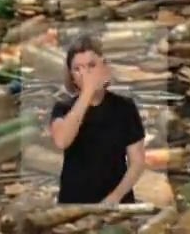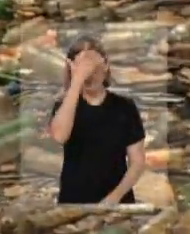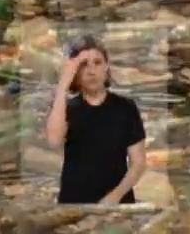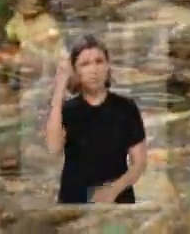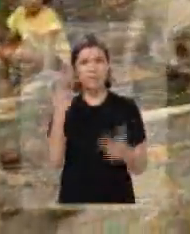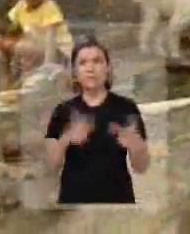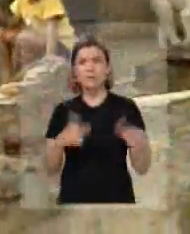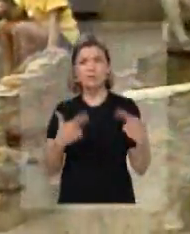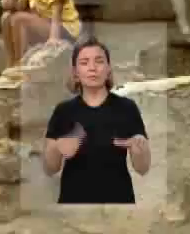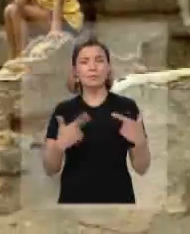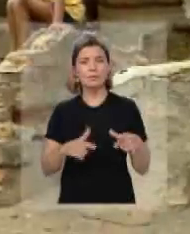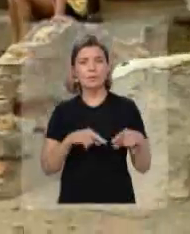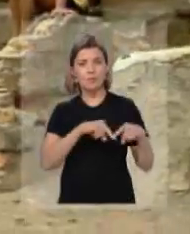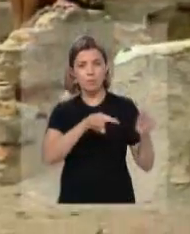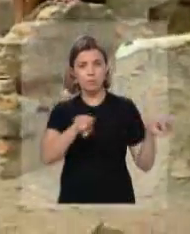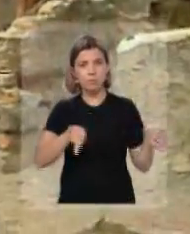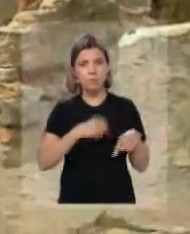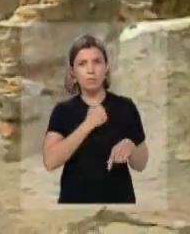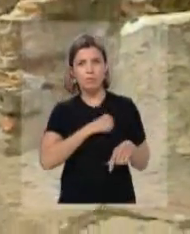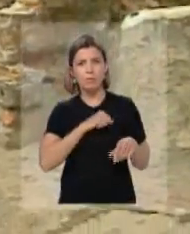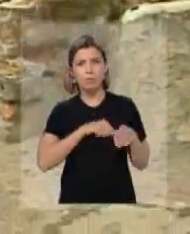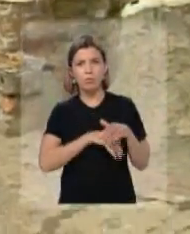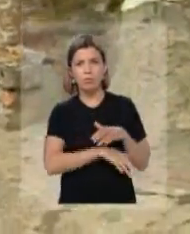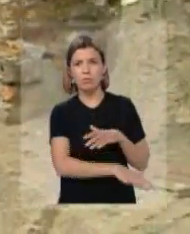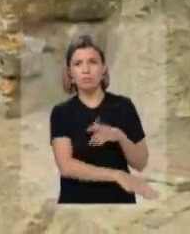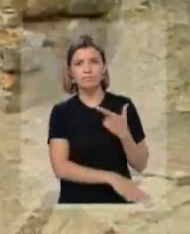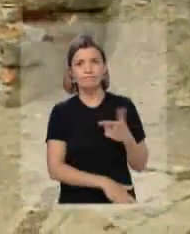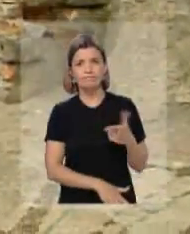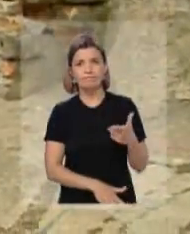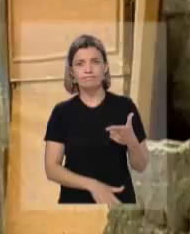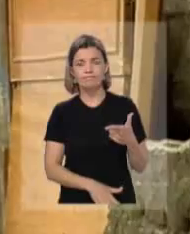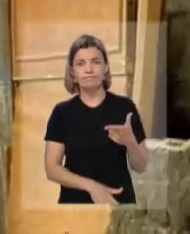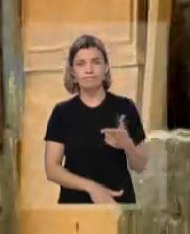Principalmente em populações que não têm acesso a saneamento básico.